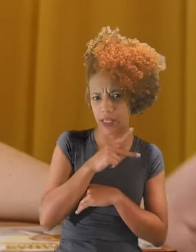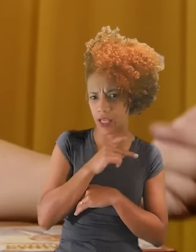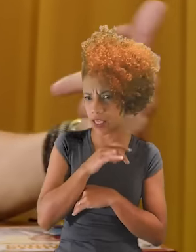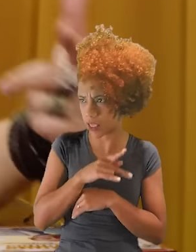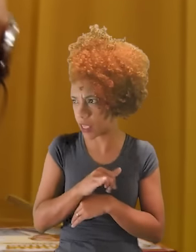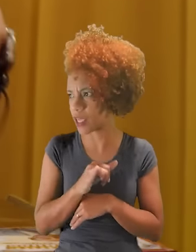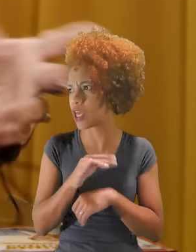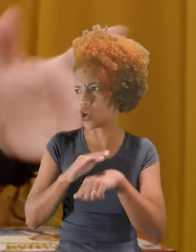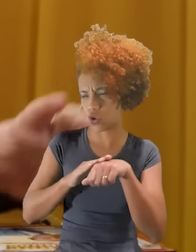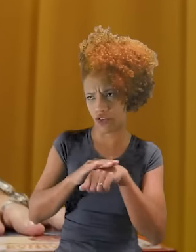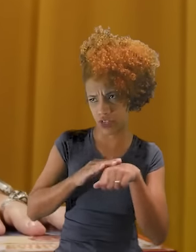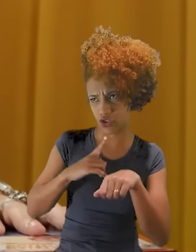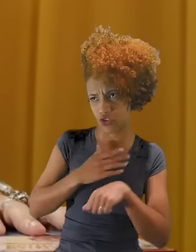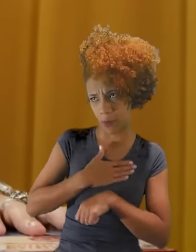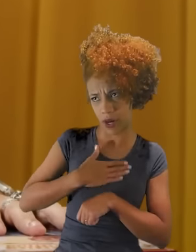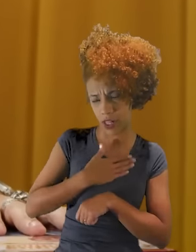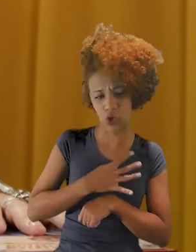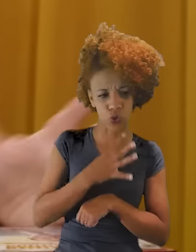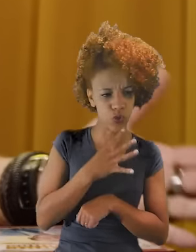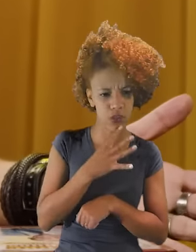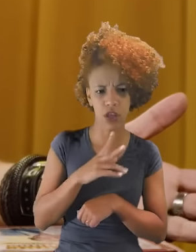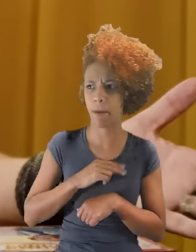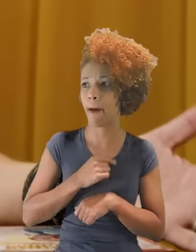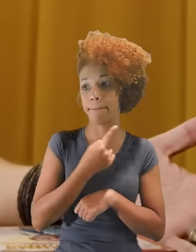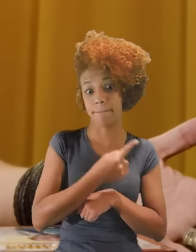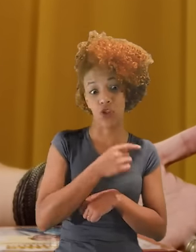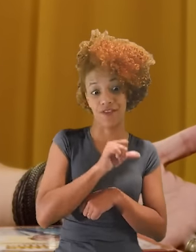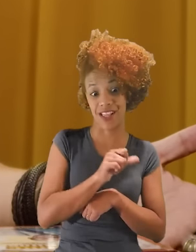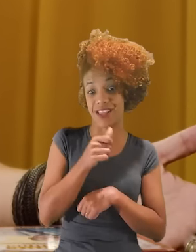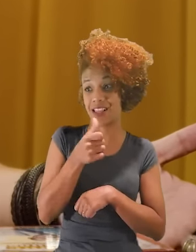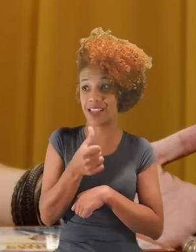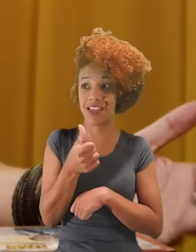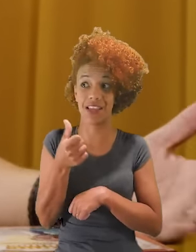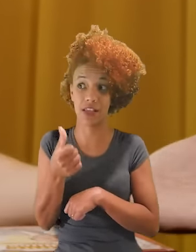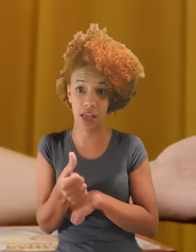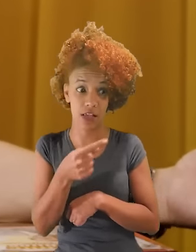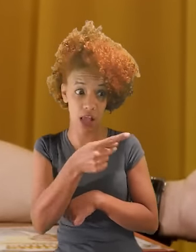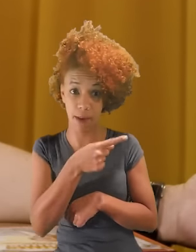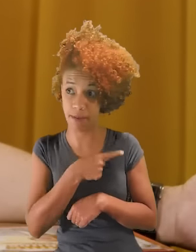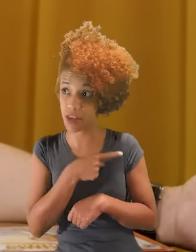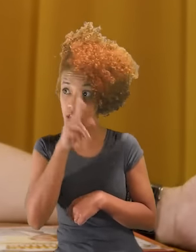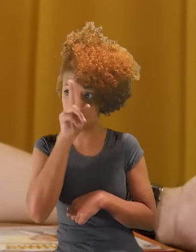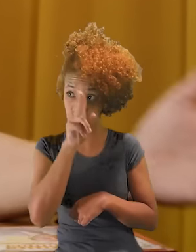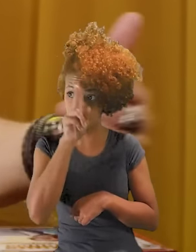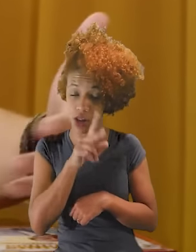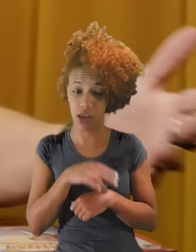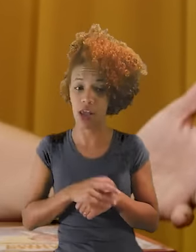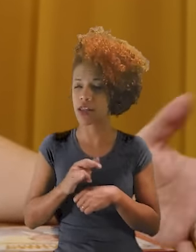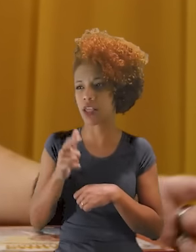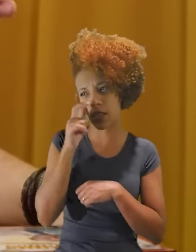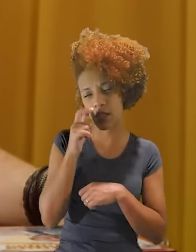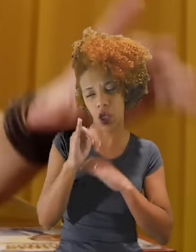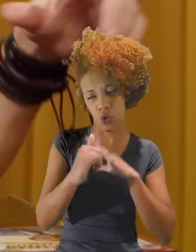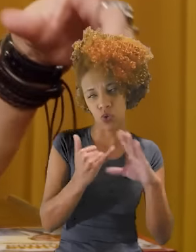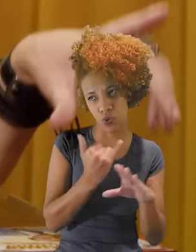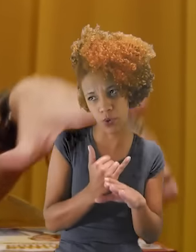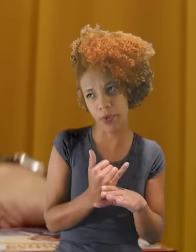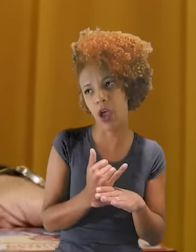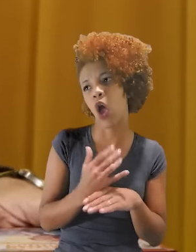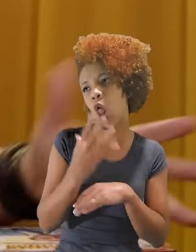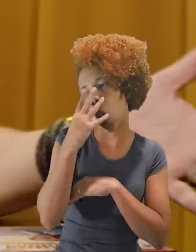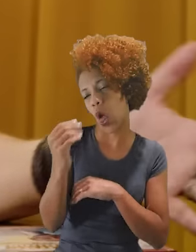eu conversei com ela, né, tive o prazer de conhecê-la, pô, o cara morreu em 66, cara. A mulher me contando a história, até se a galera quiser ver, tem um canal